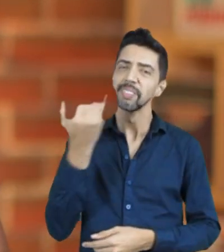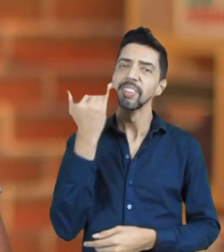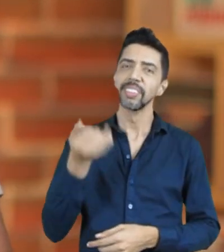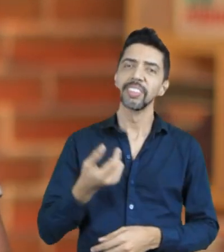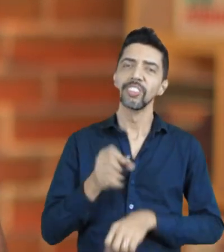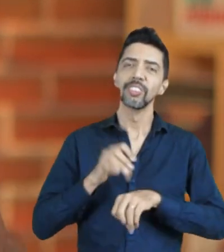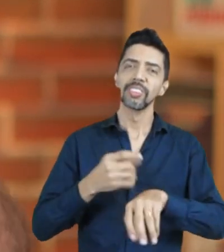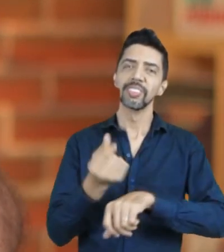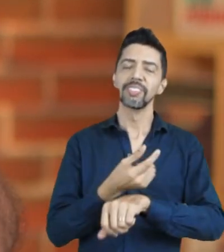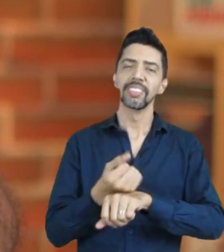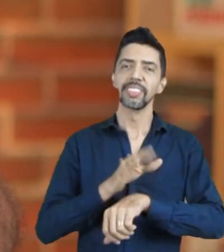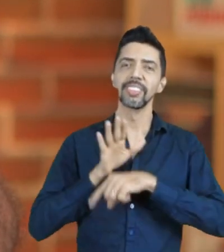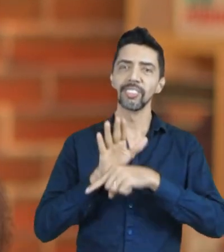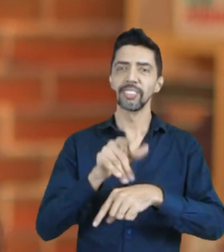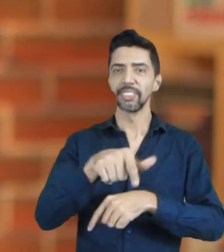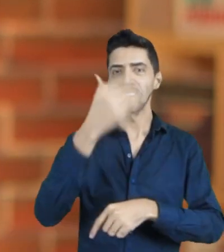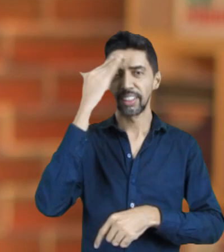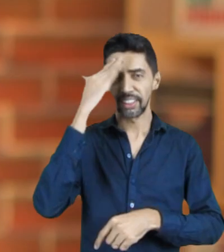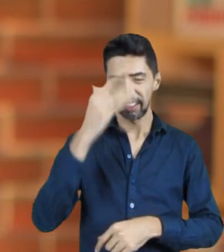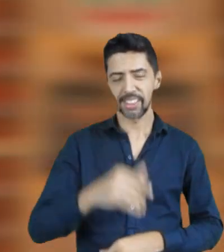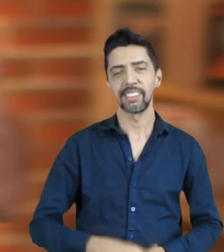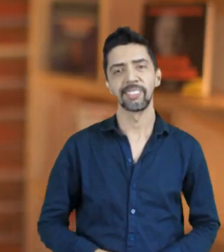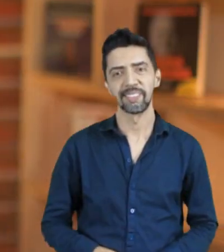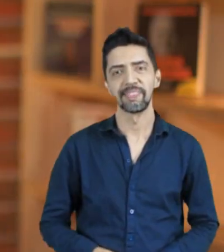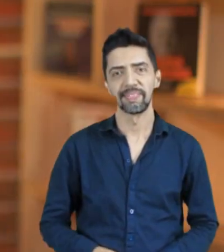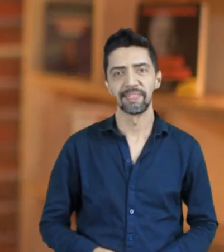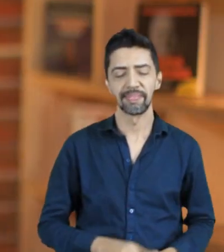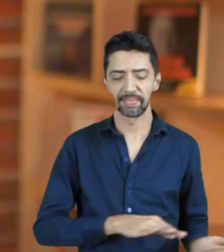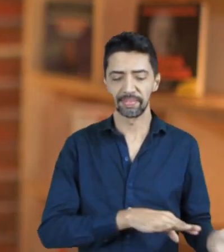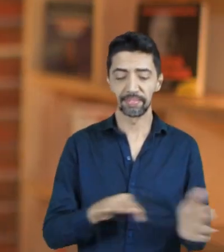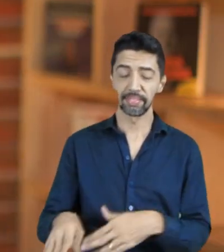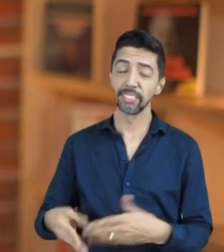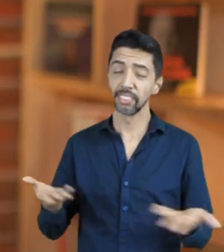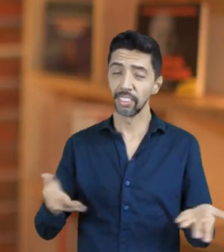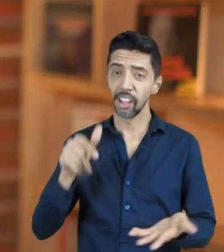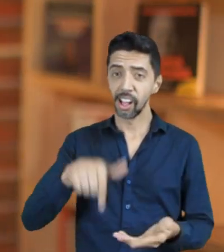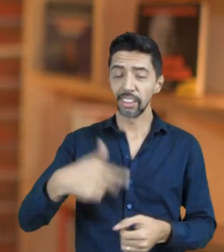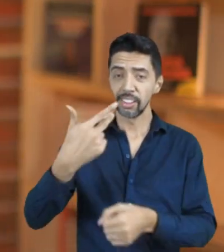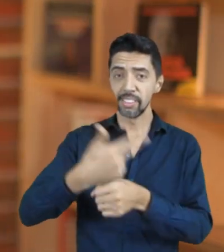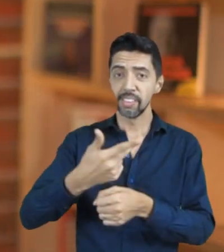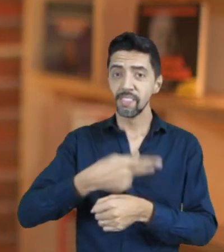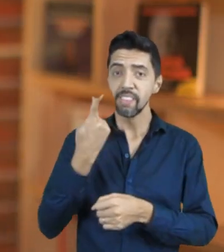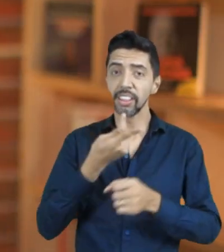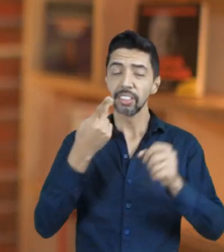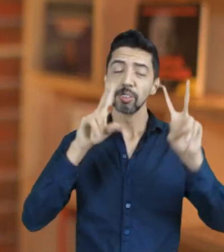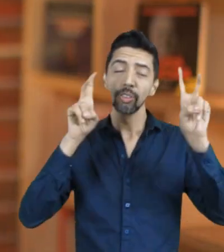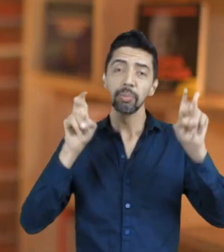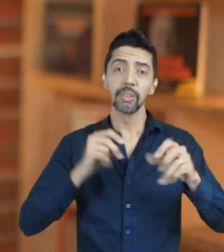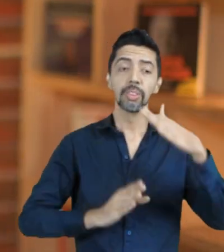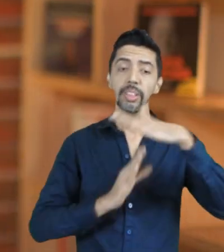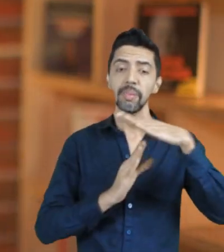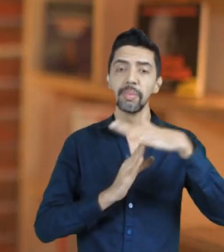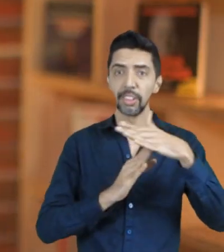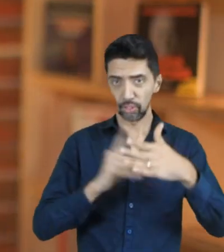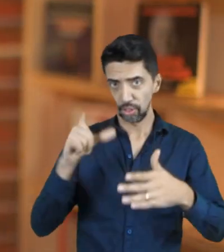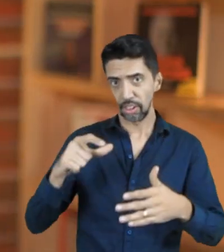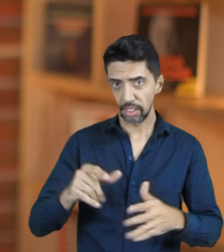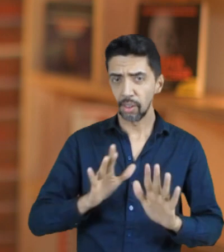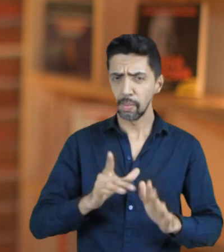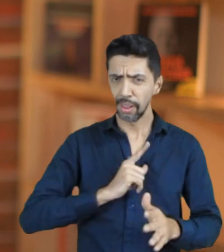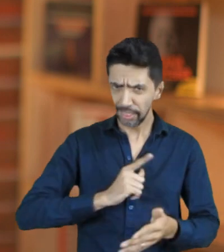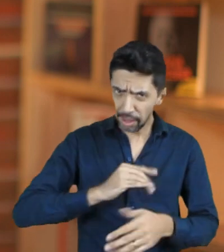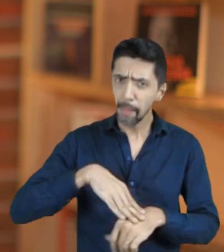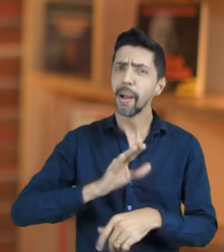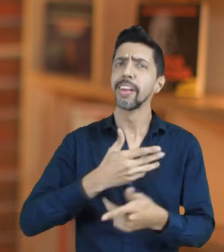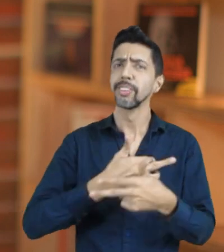ajuda você a entender esse vídeo falando sobre o limite do cartão de crédito mas tem muito mais do cartão